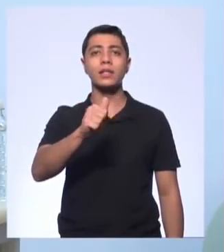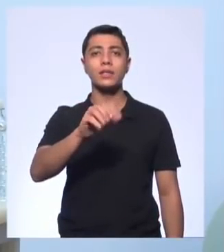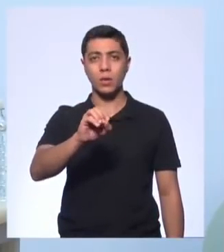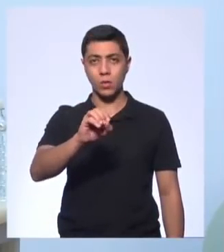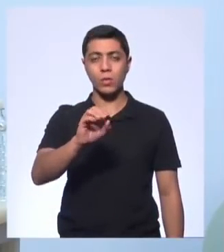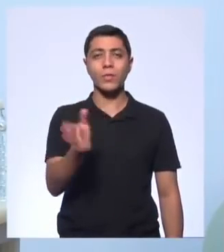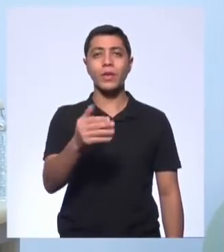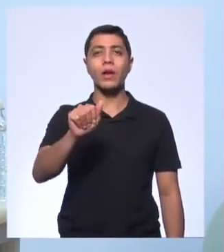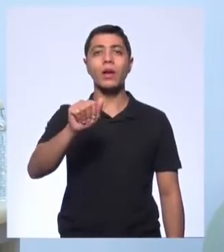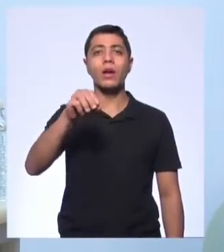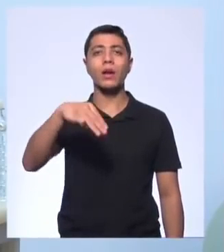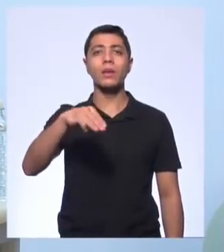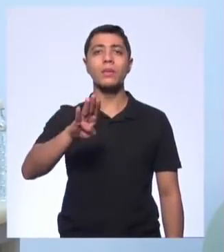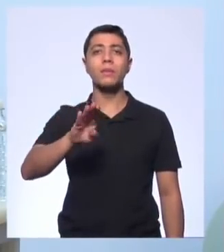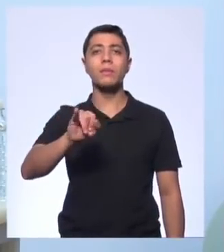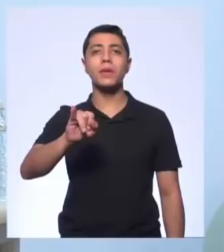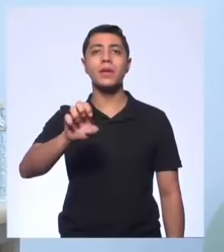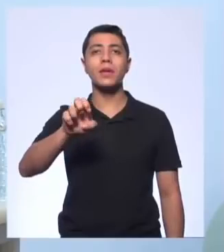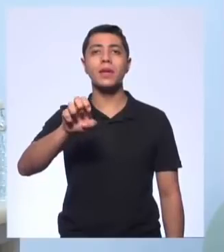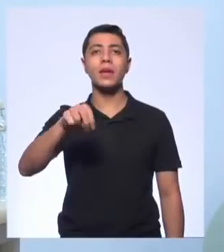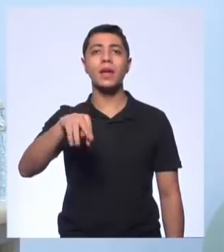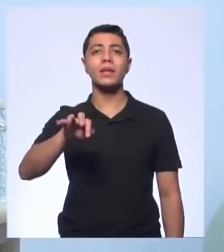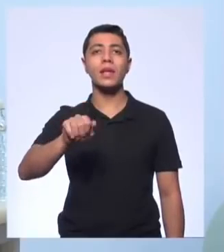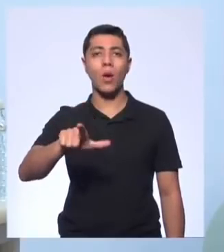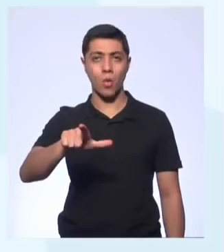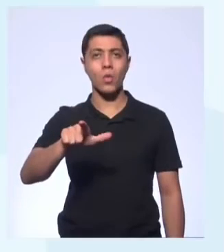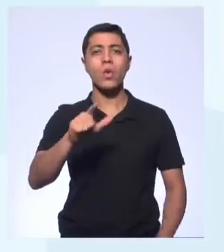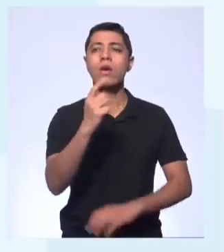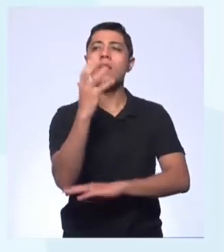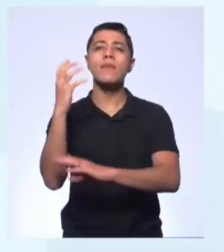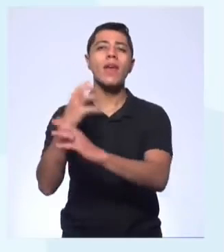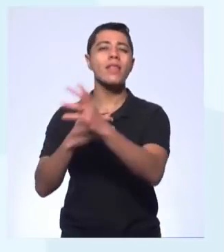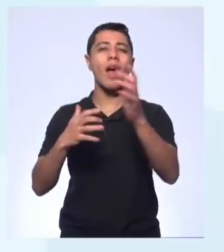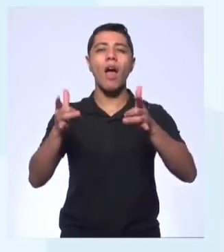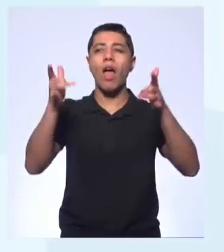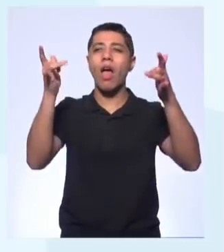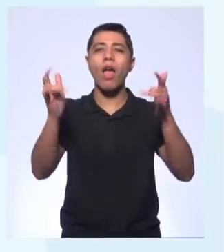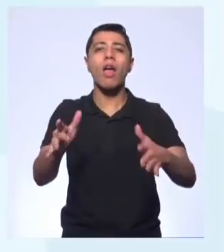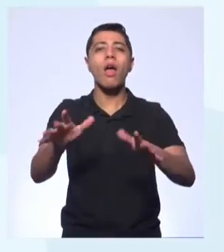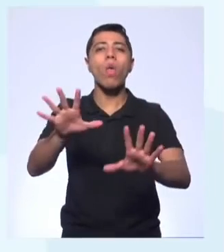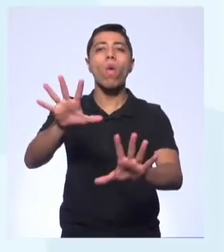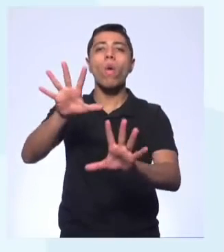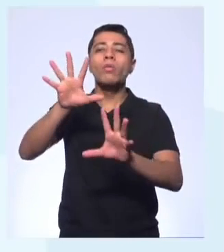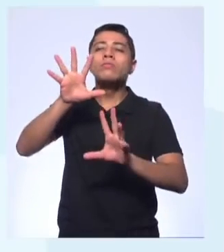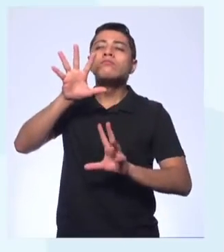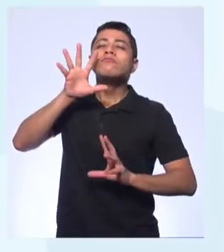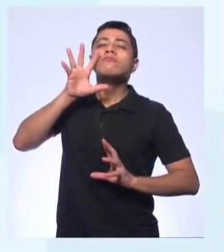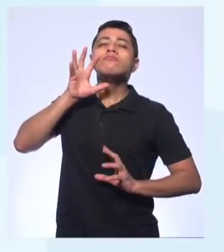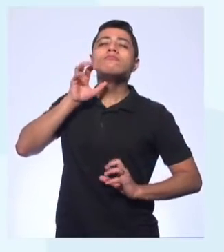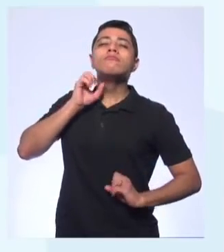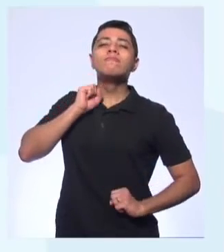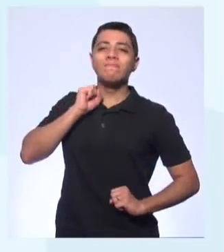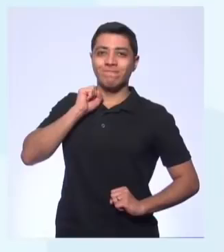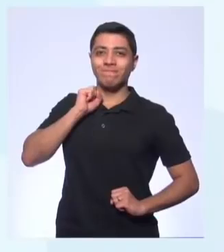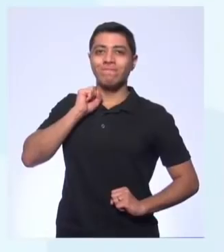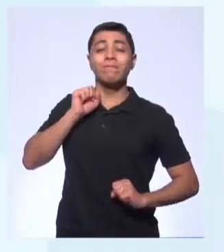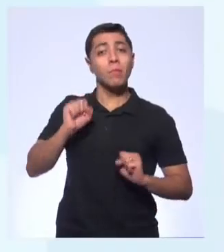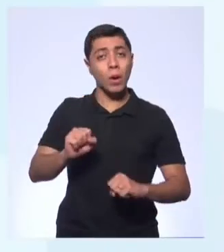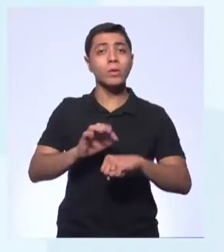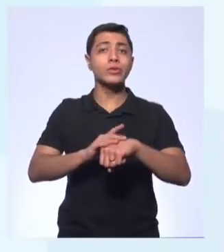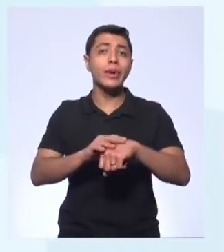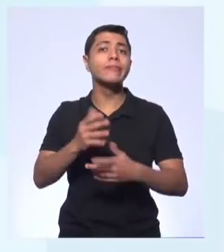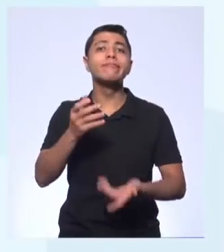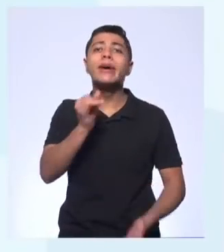muito ligado a agrotóxicos, tá? Aos gases poluentes. Tá? Então, são doenças